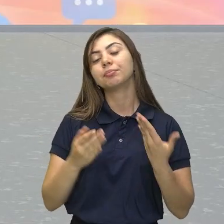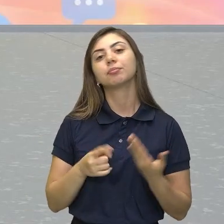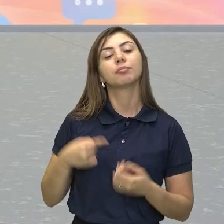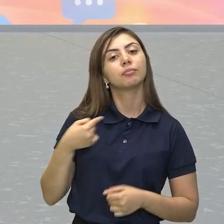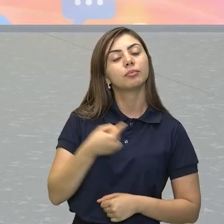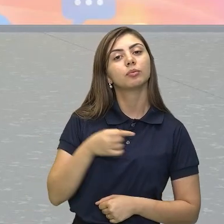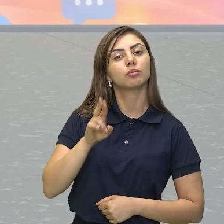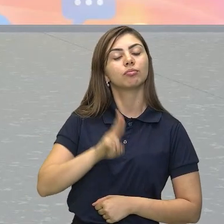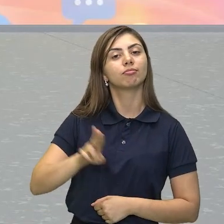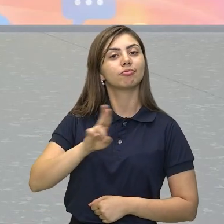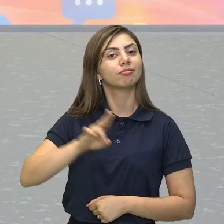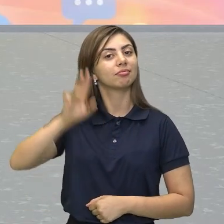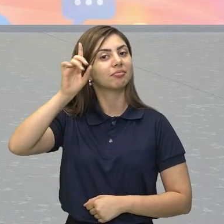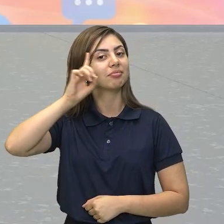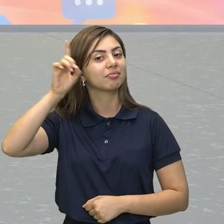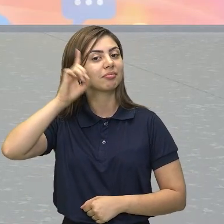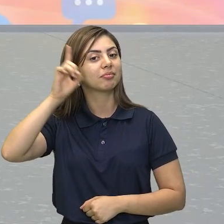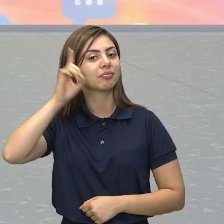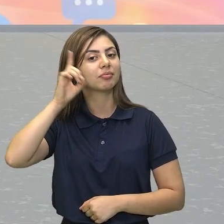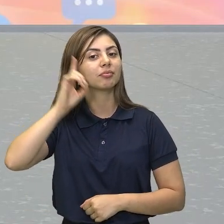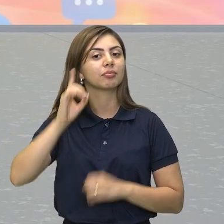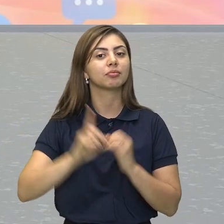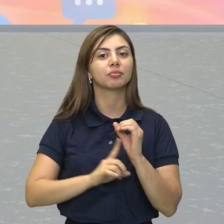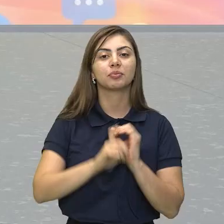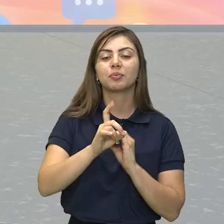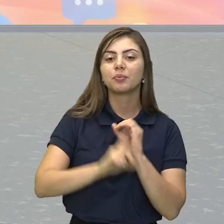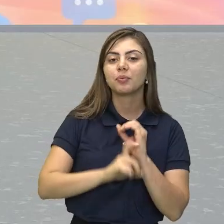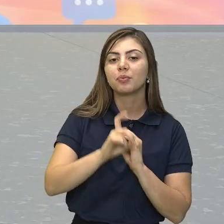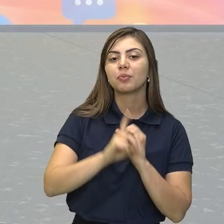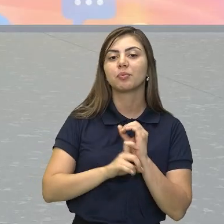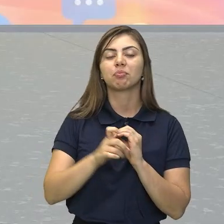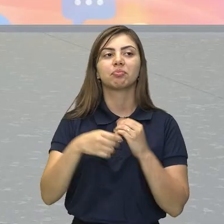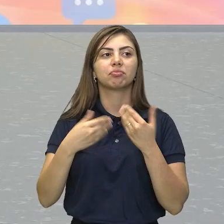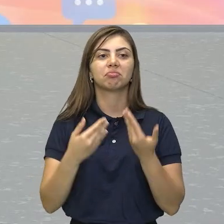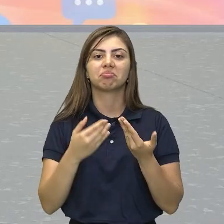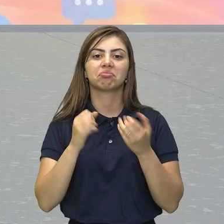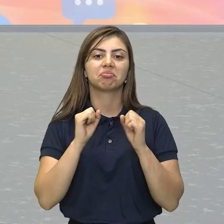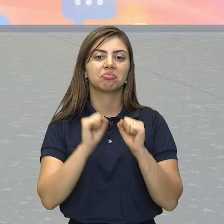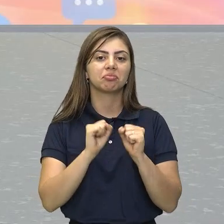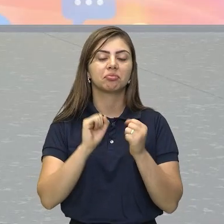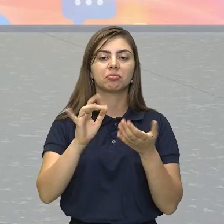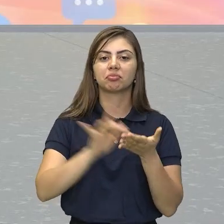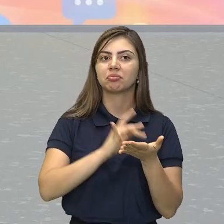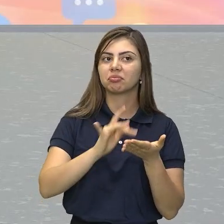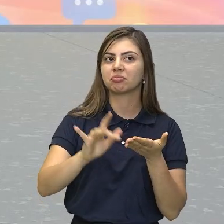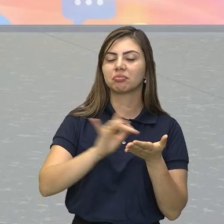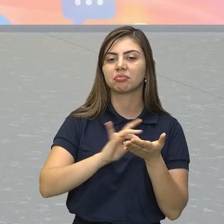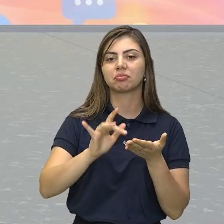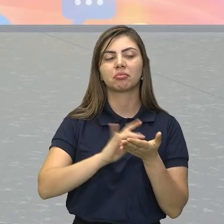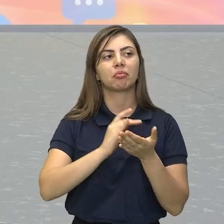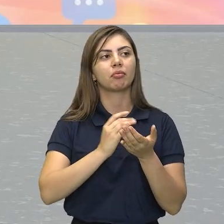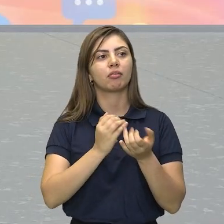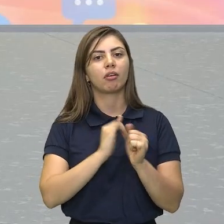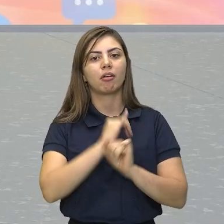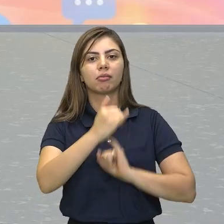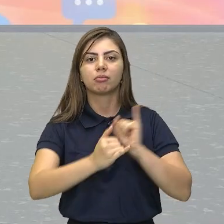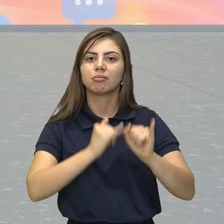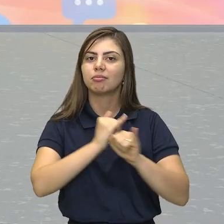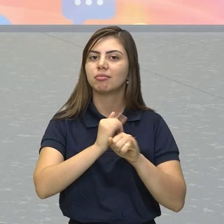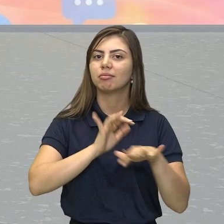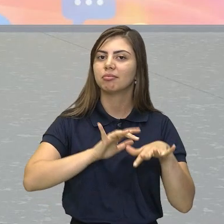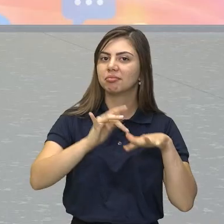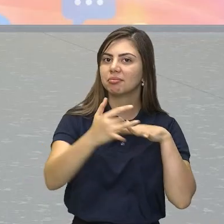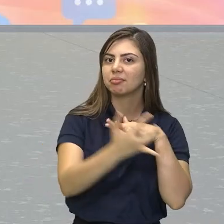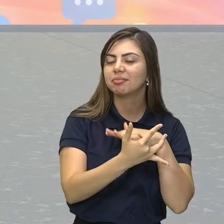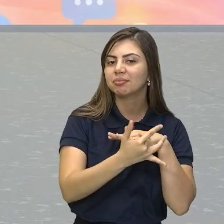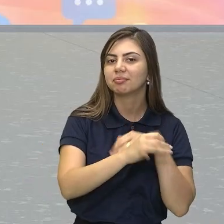deles diariamente através de vários dispositivos eletrônicos, redes sociais. Eles são